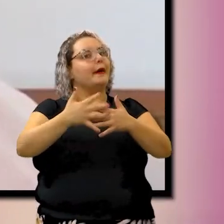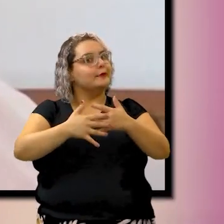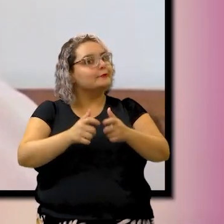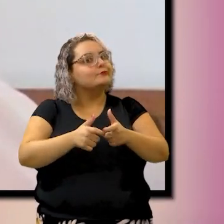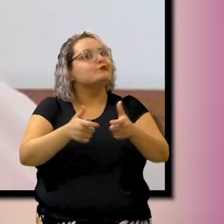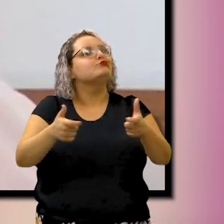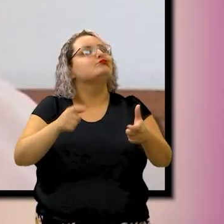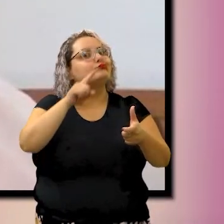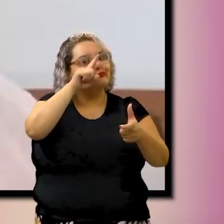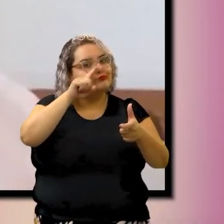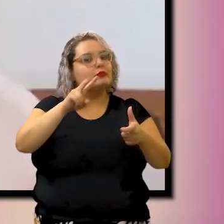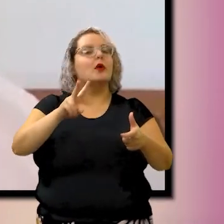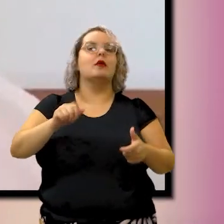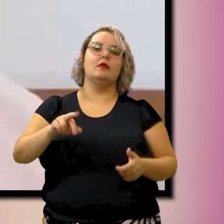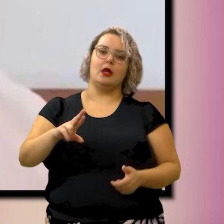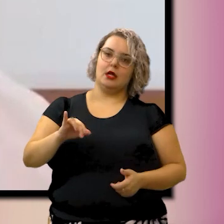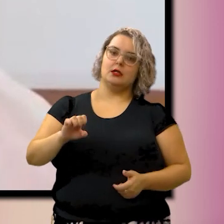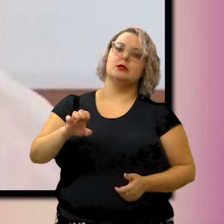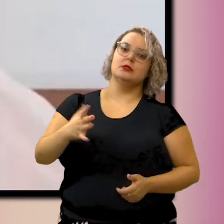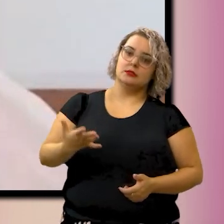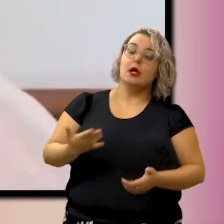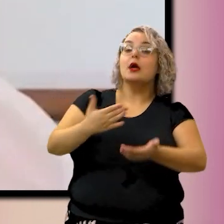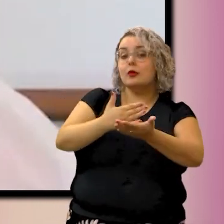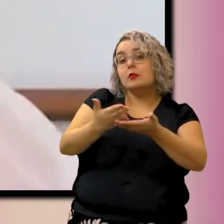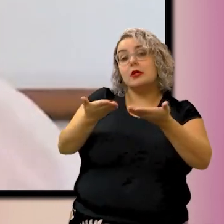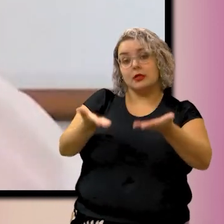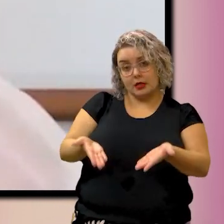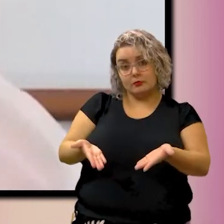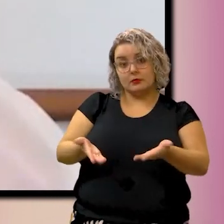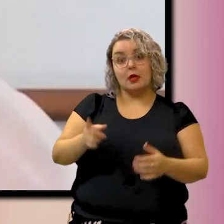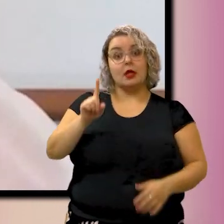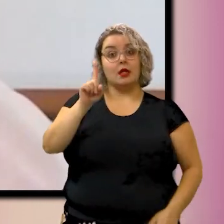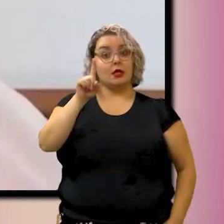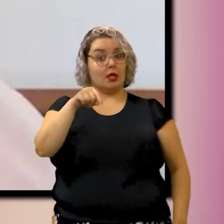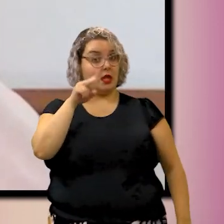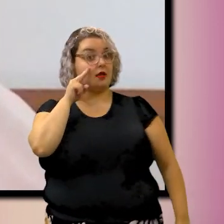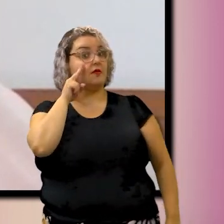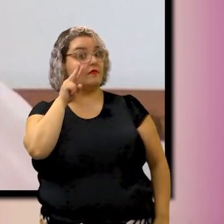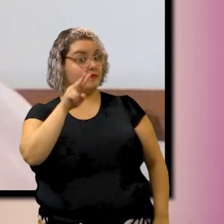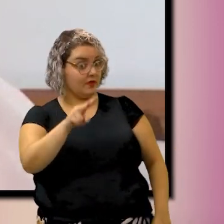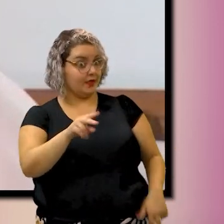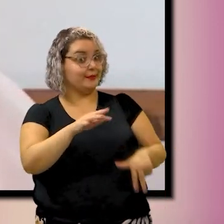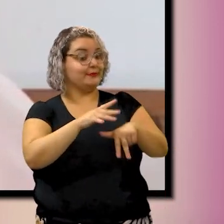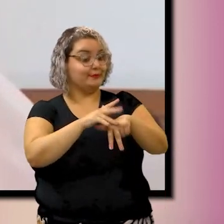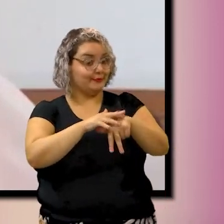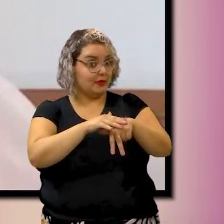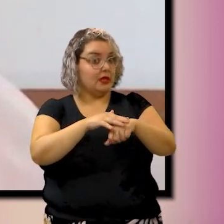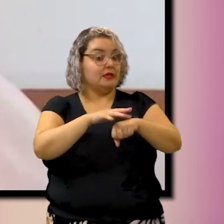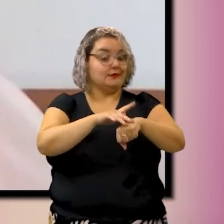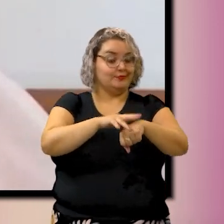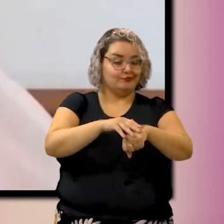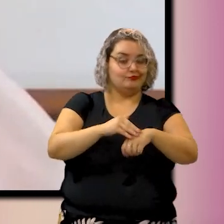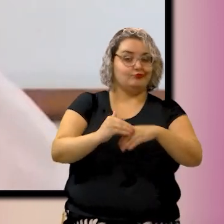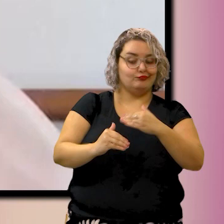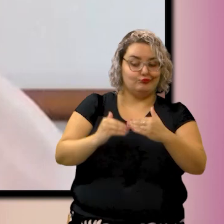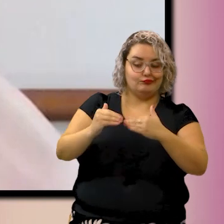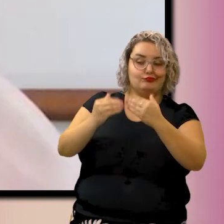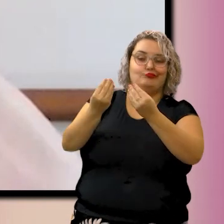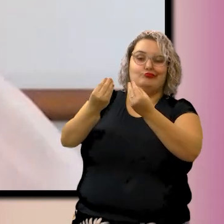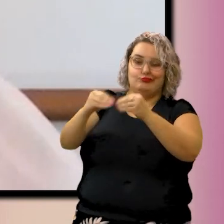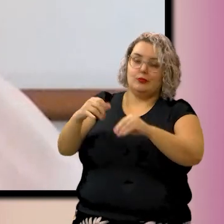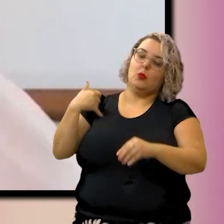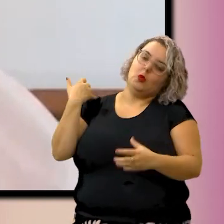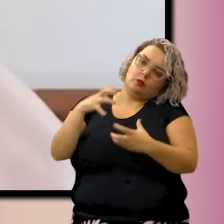o risco de varizes. Então, começa a partir daí. E aí a gente vê que a doença vai piorando em idades um pouco